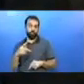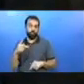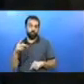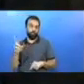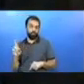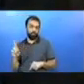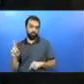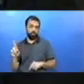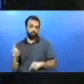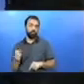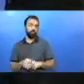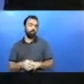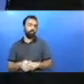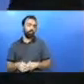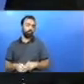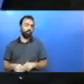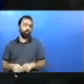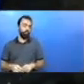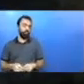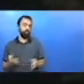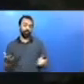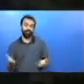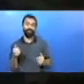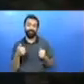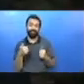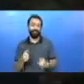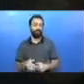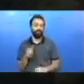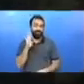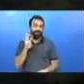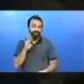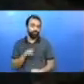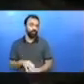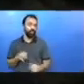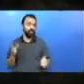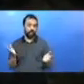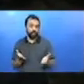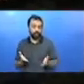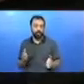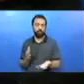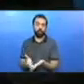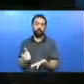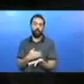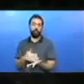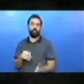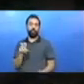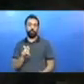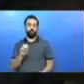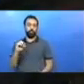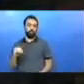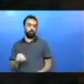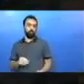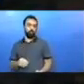circula pelas várias regiões do nosso país. Muito interessante, né? Agora, nós vamos ficar na nossa página 50 e